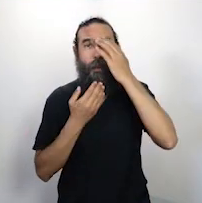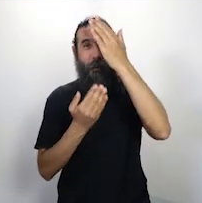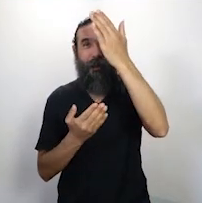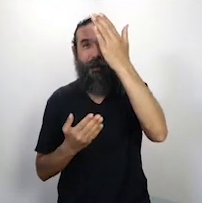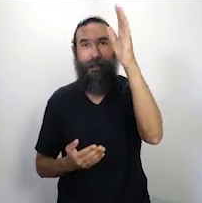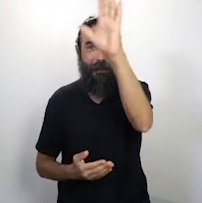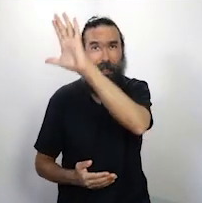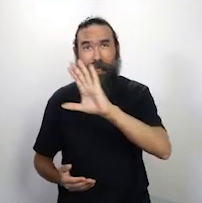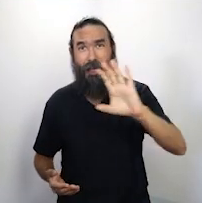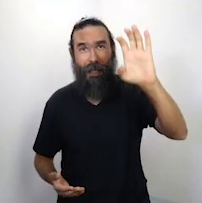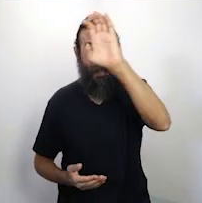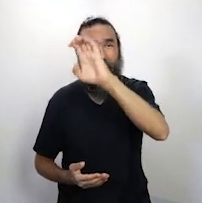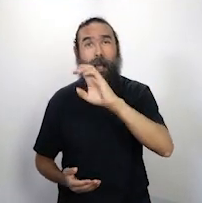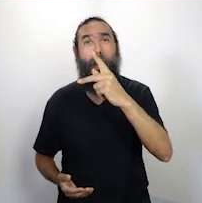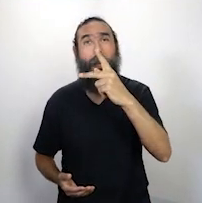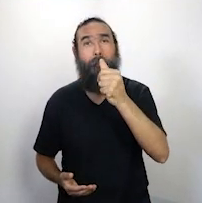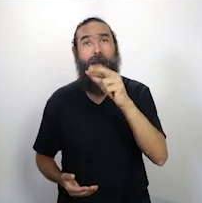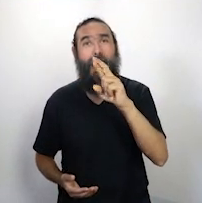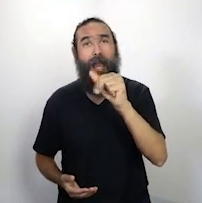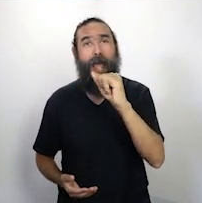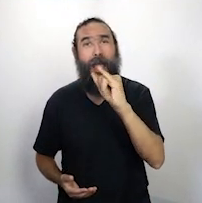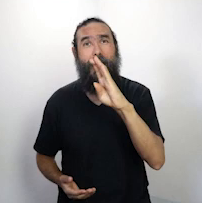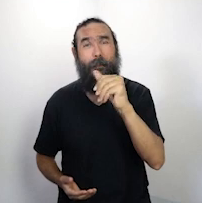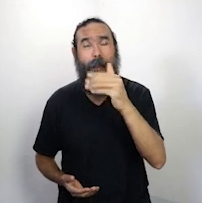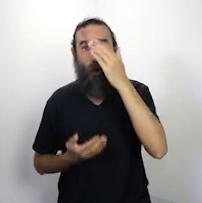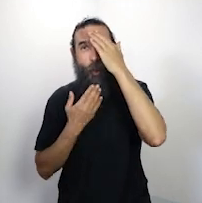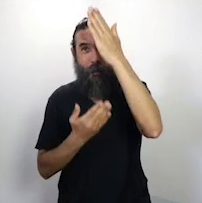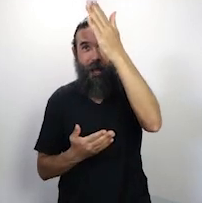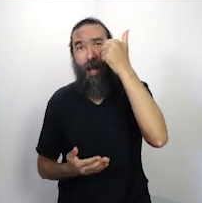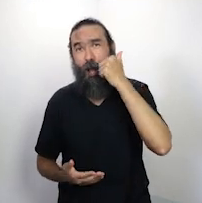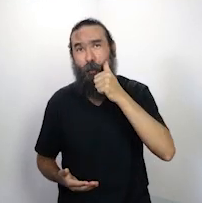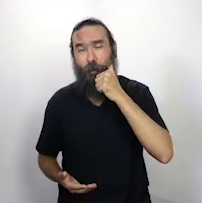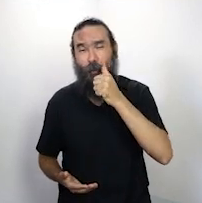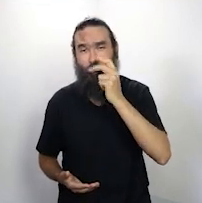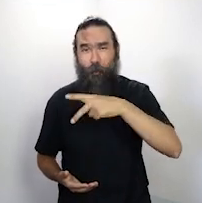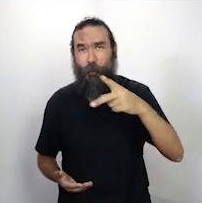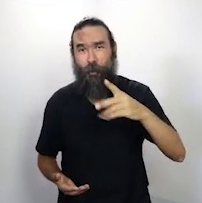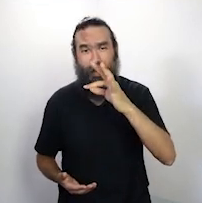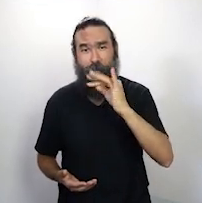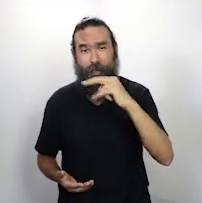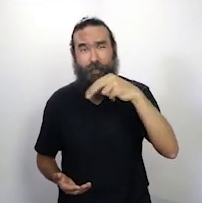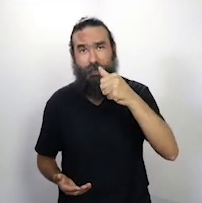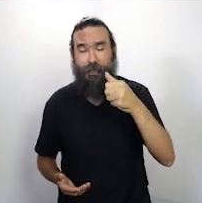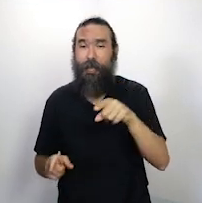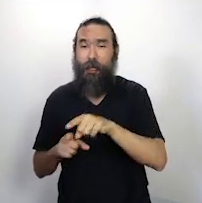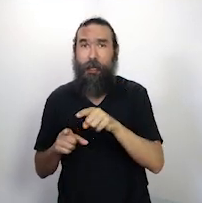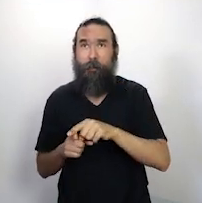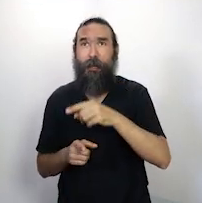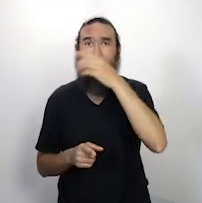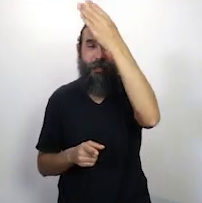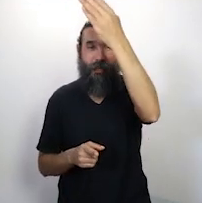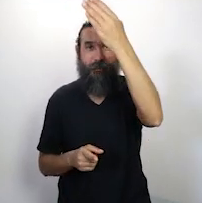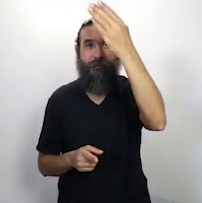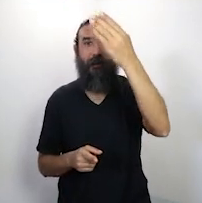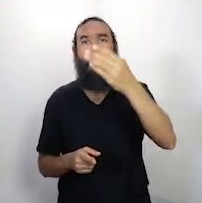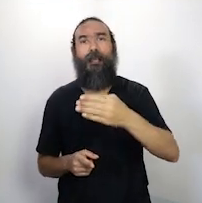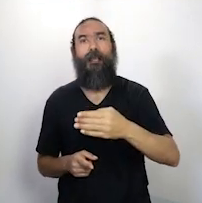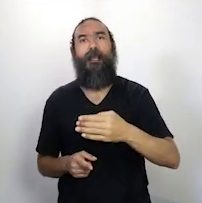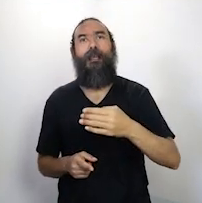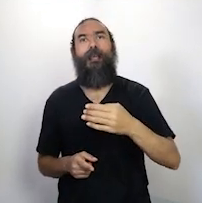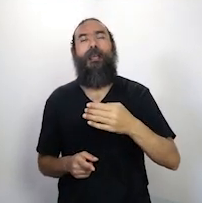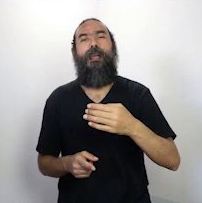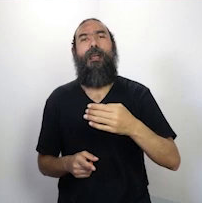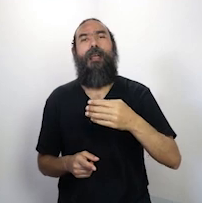Obrigada, Paraíba. Obrigada, mestra Tina. E ao Cavalo Marinho Infantil Sementes do mestre João do Boi. É sempre muito bom